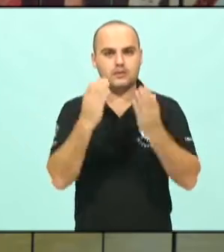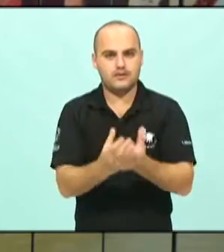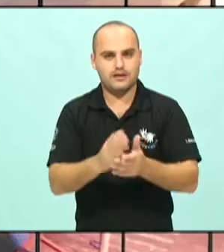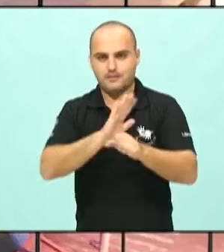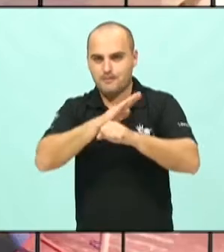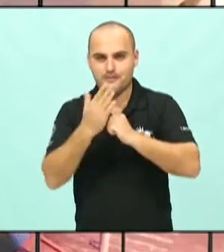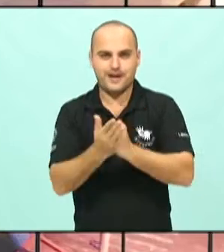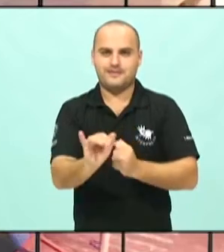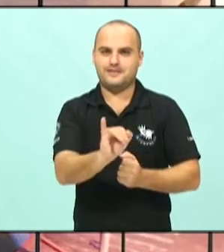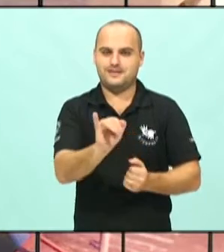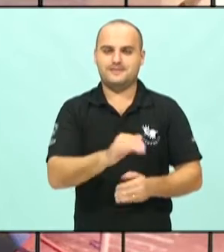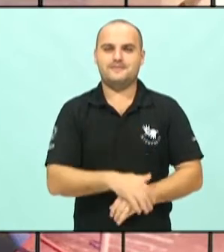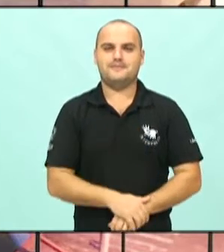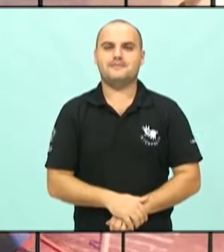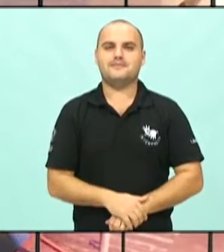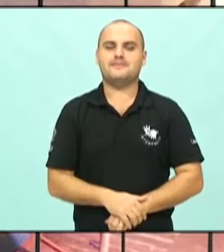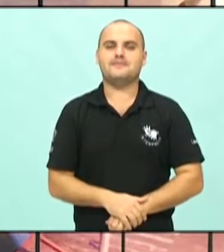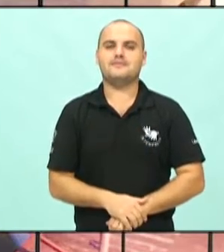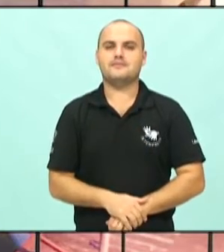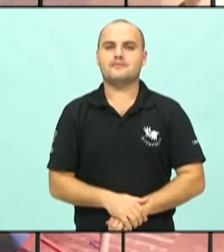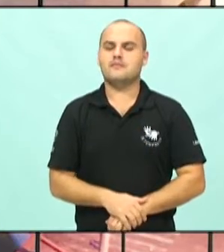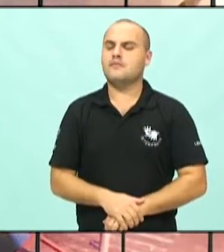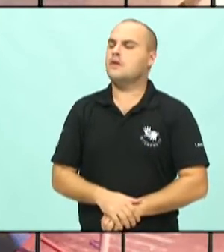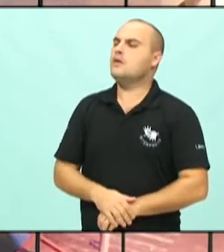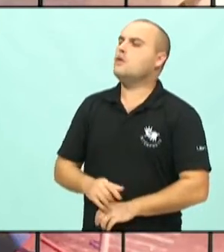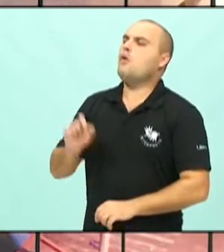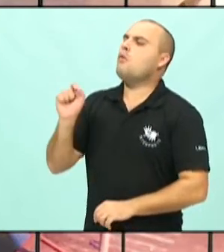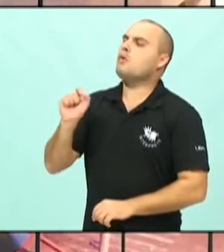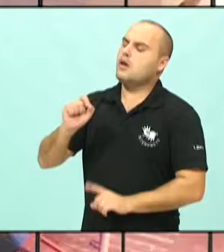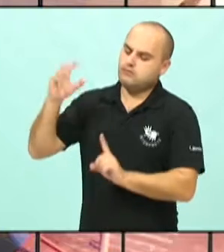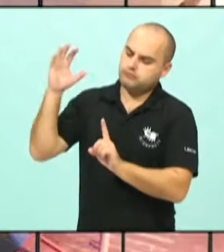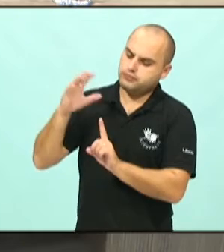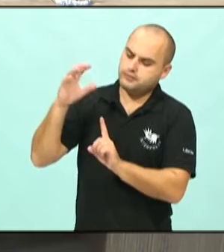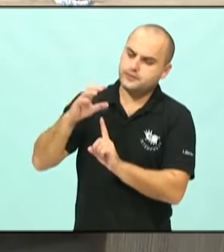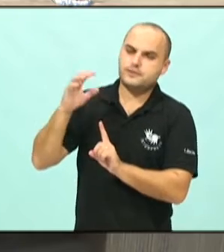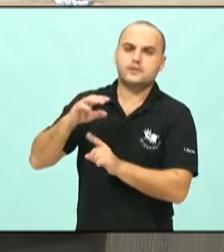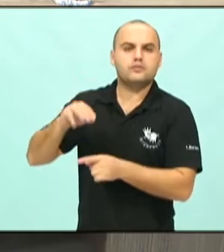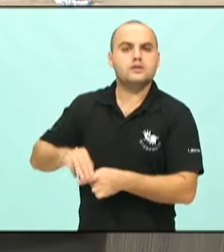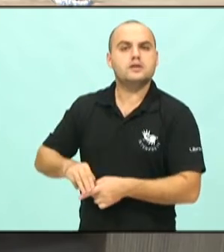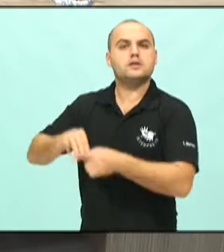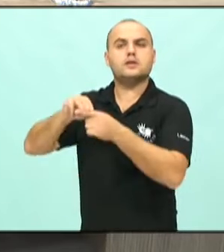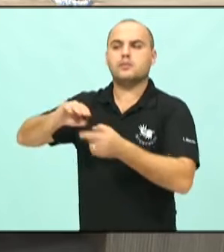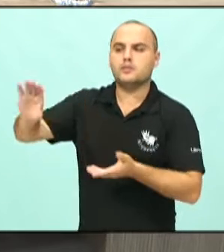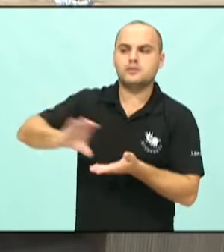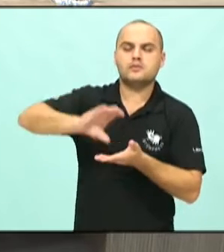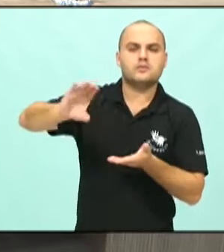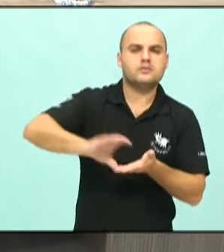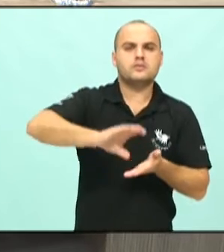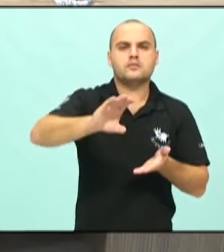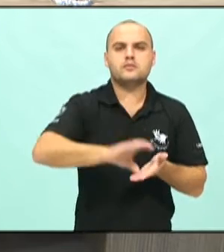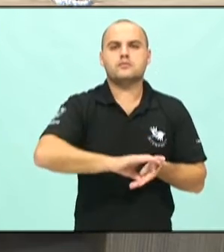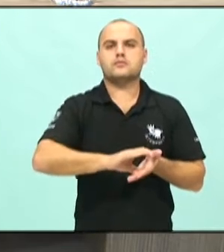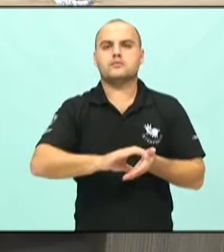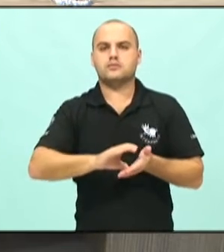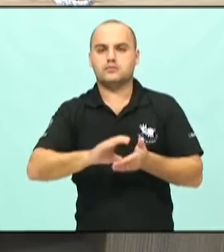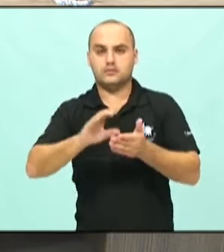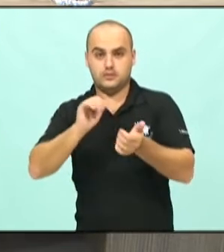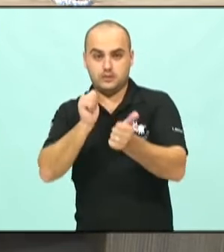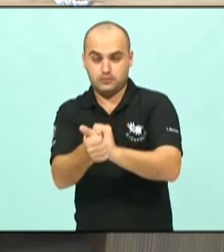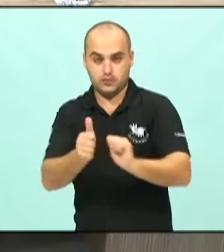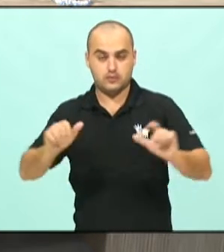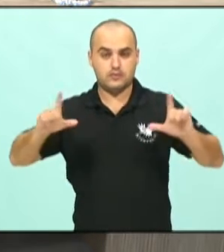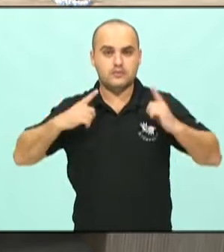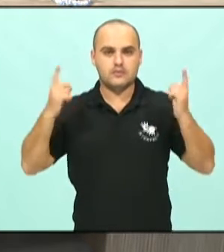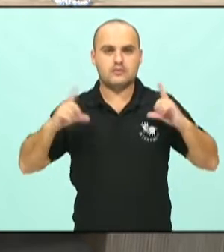Itajaí. O que tem incentivado o investimento por parte do município, da Fundação Municipal de Esporte e Lazer,